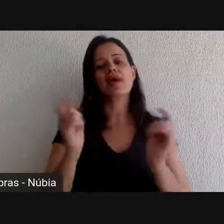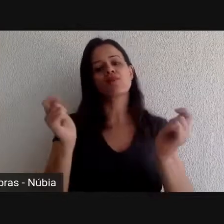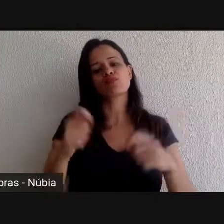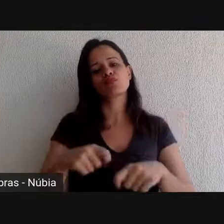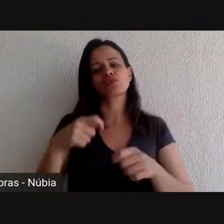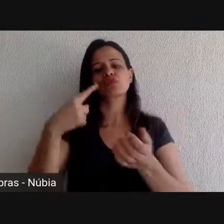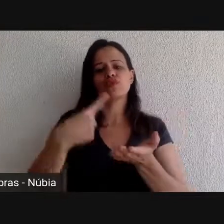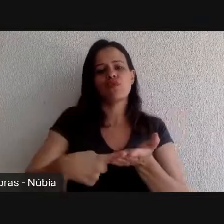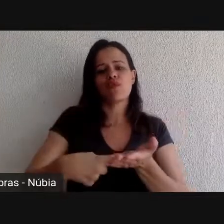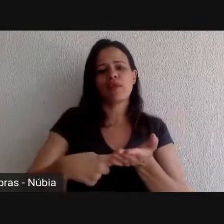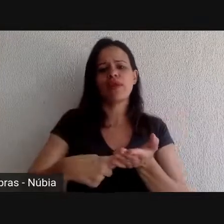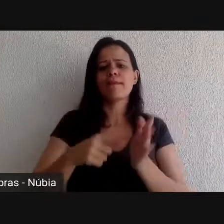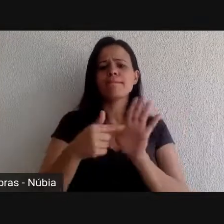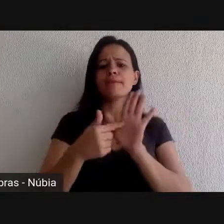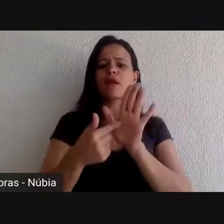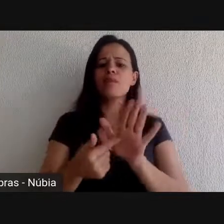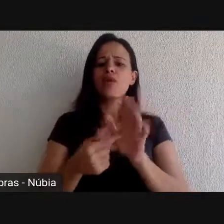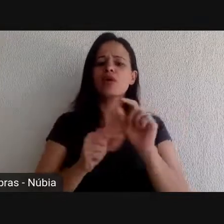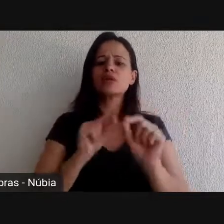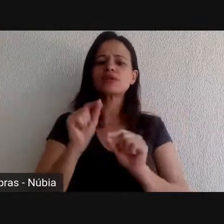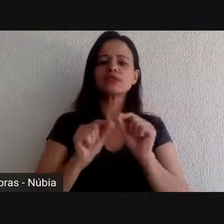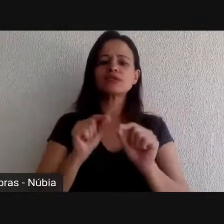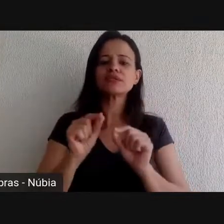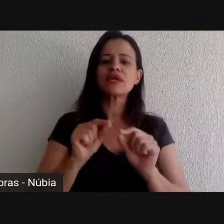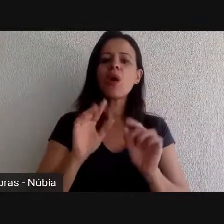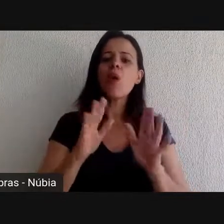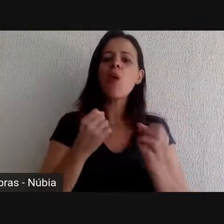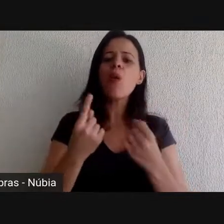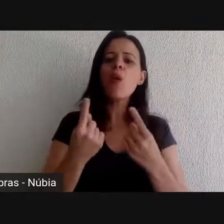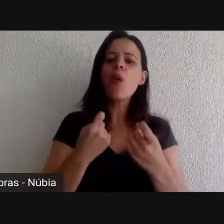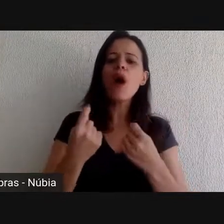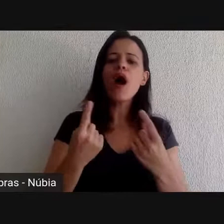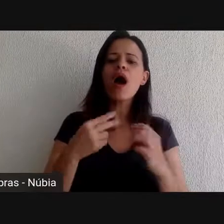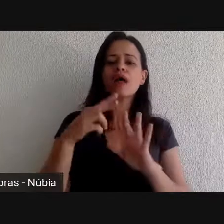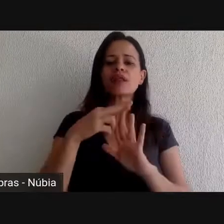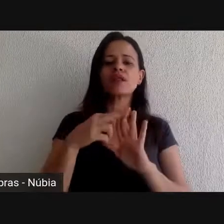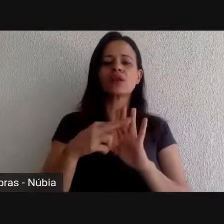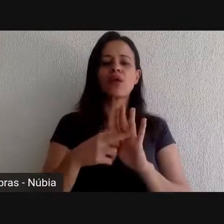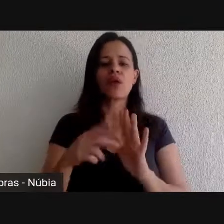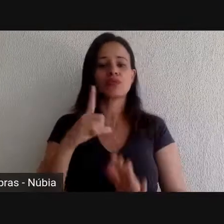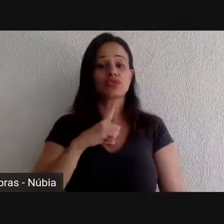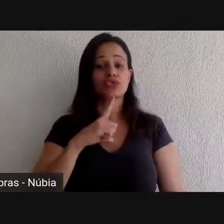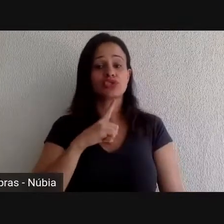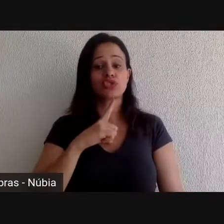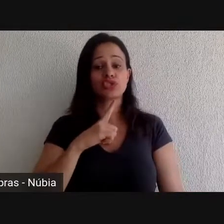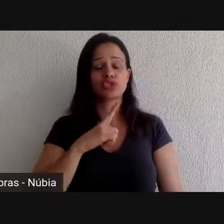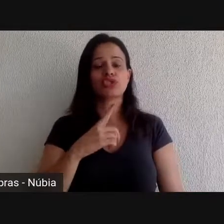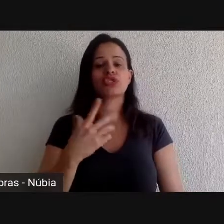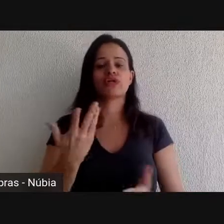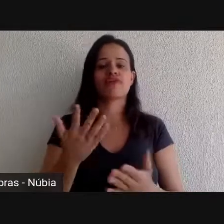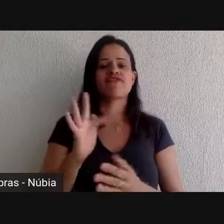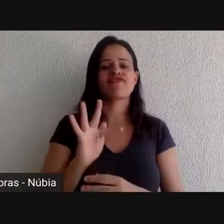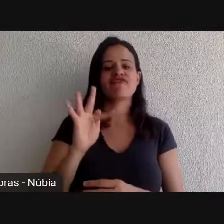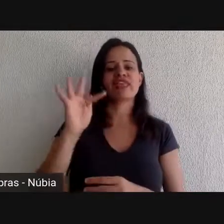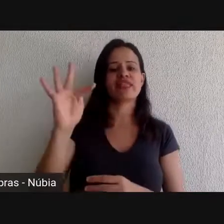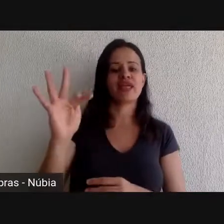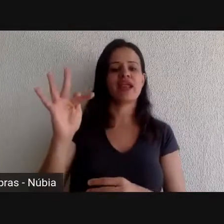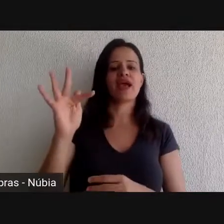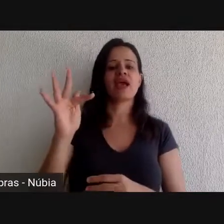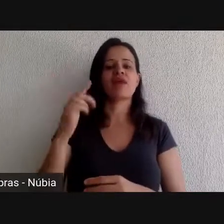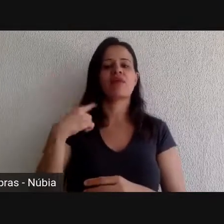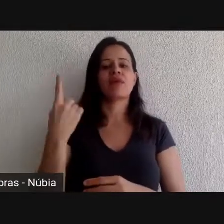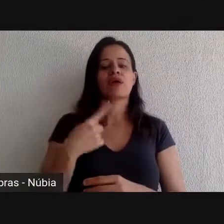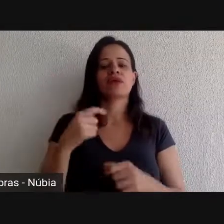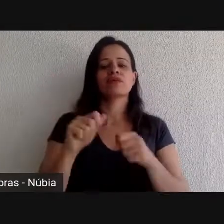para identificar o cabedal normativo, né? Quantas normas existem sobre licenciamento ambiental federal, para a gente